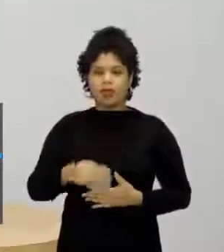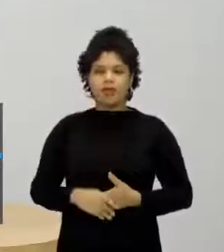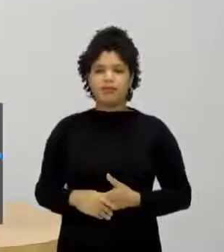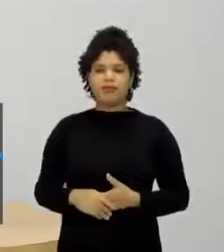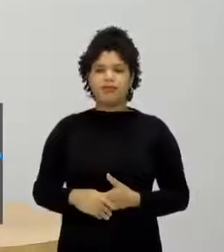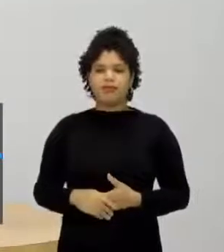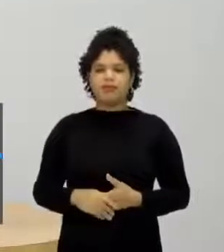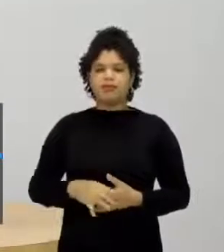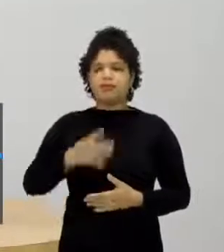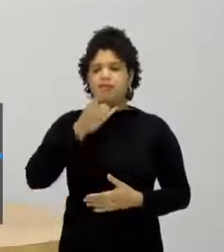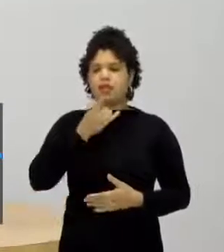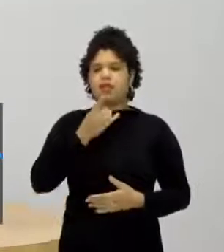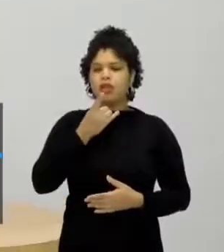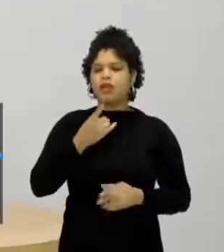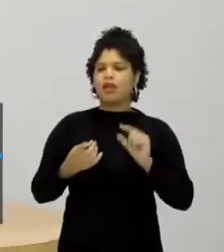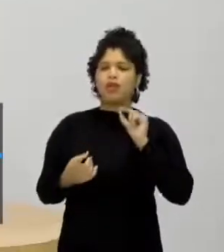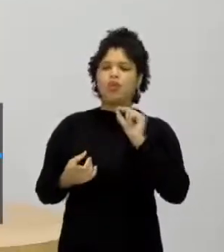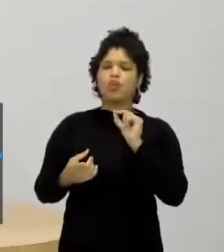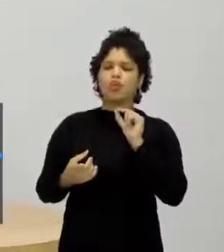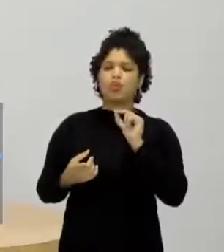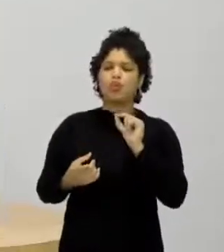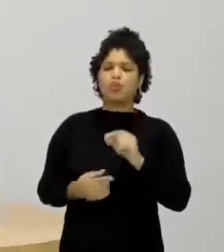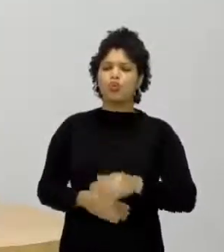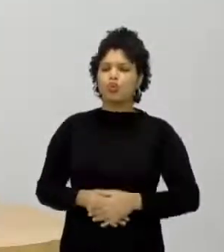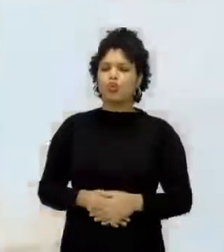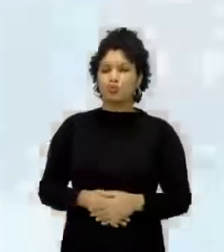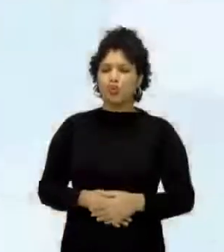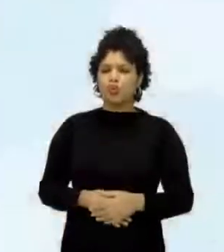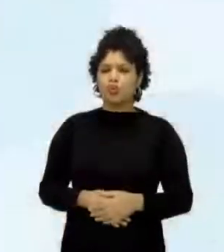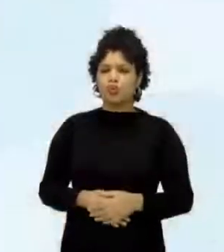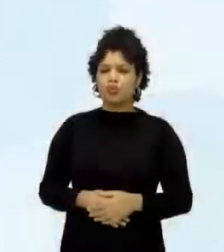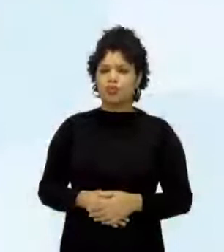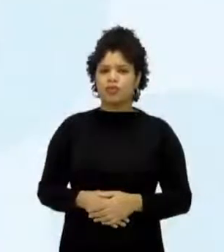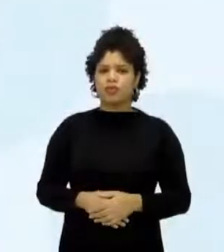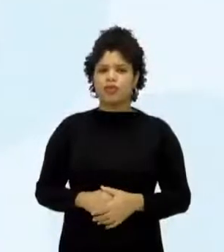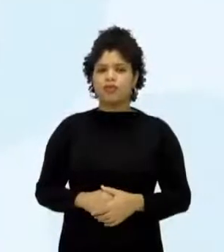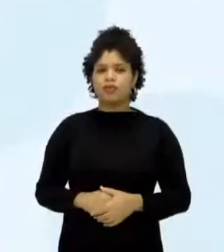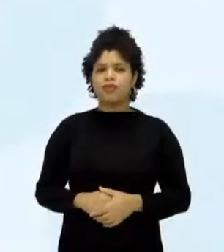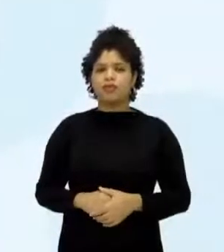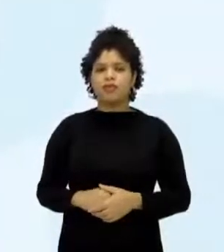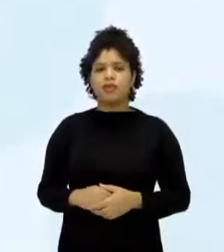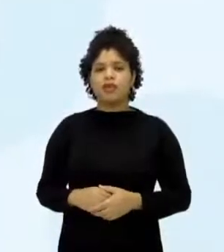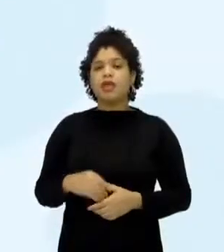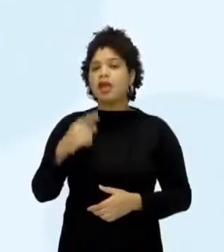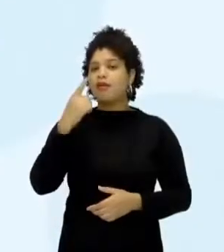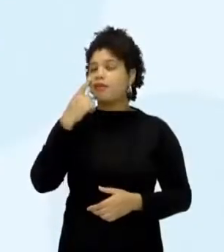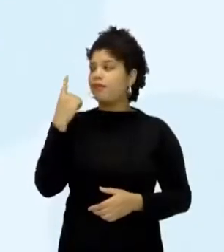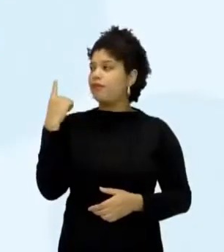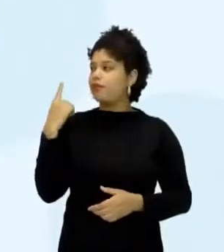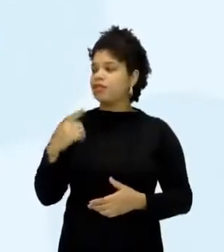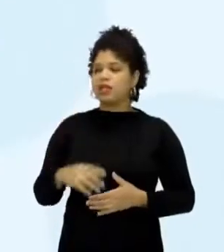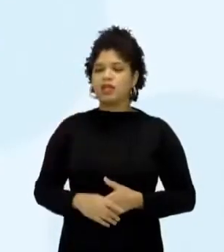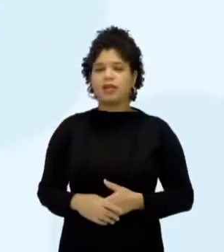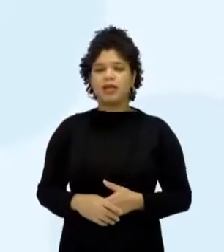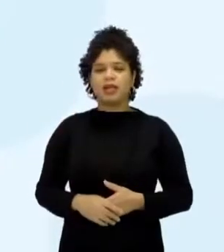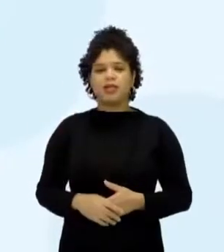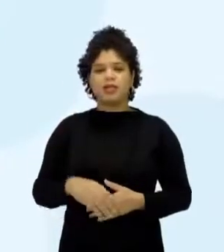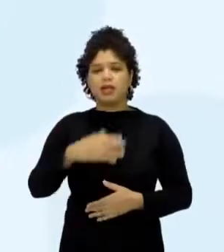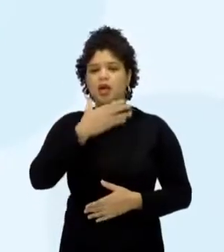das ideias dele, quem foi Darwin? Então, para vocês aí na tela tá aí, né? Então, Darwin, ele foi um